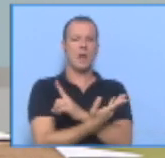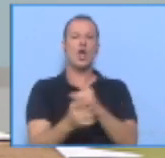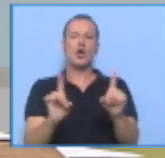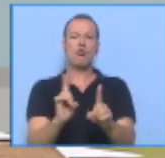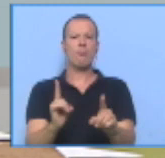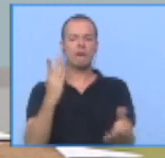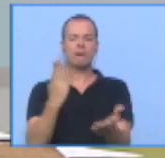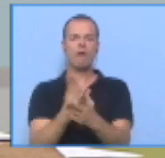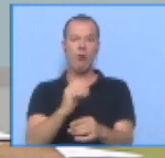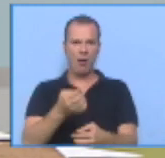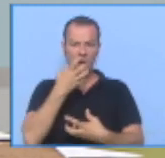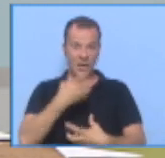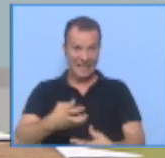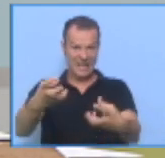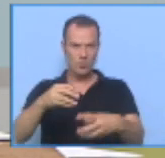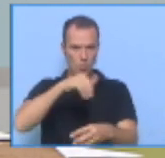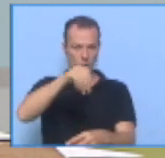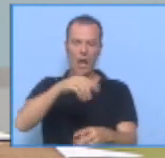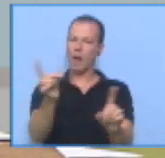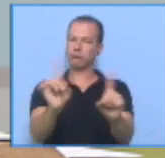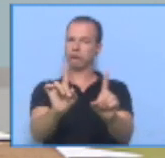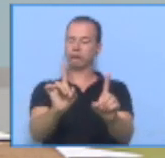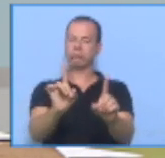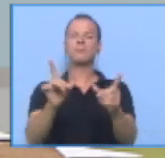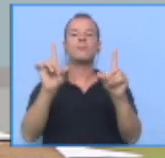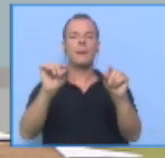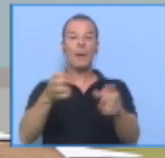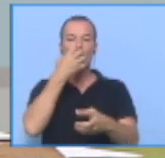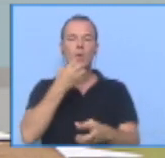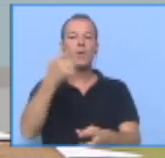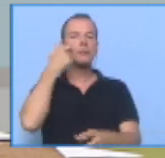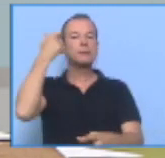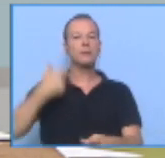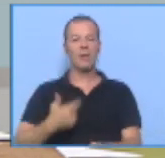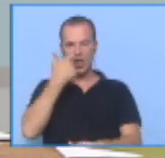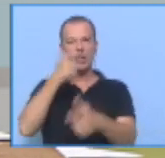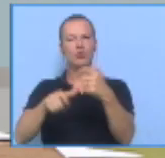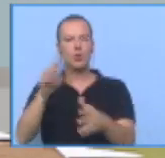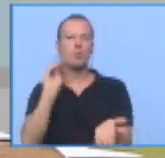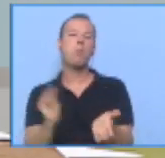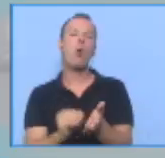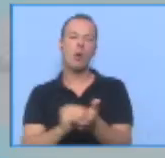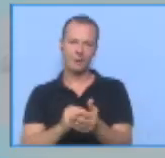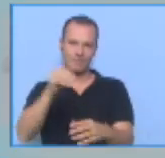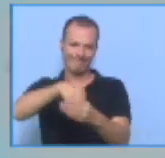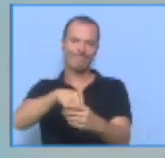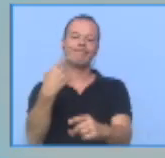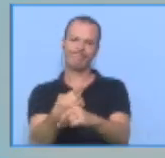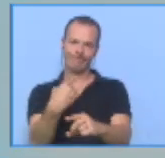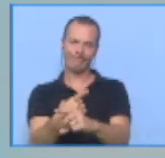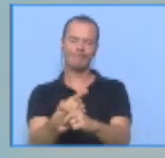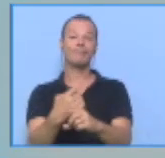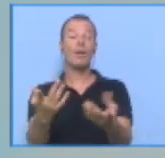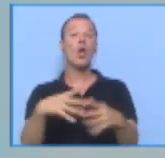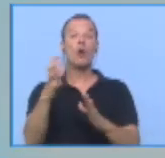da terra, mas no grito da terra está também o grito do ser humano e, sobretudo, daqueles mais frágeis. E é isso que o texto diz. Como é